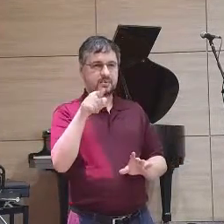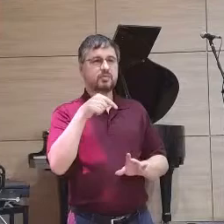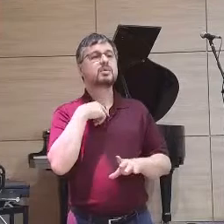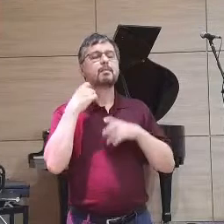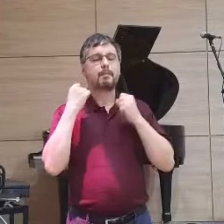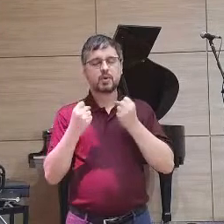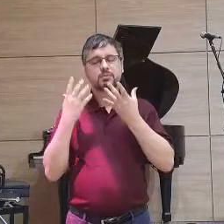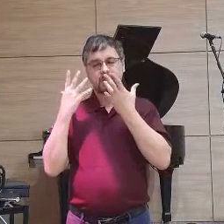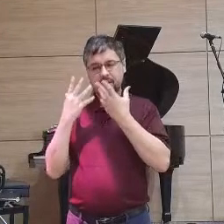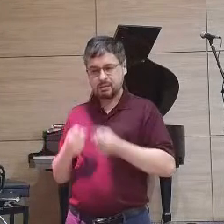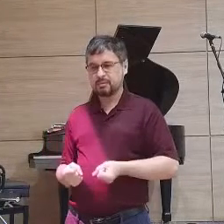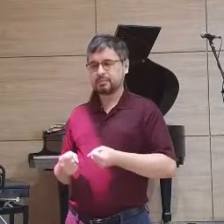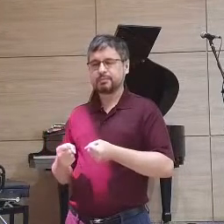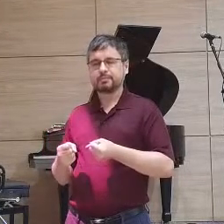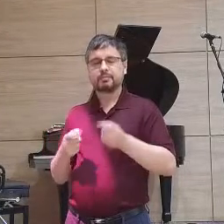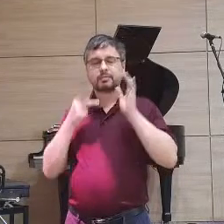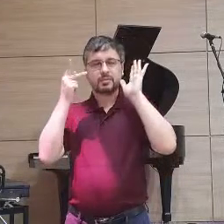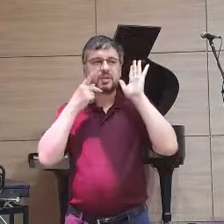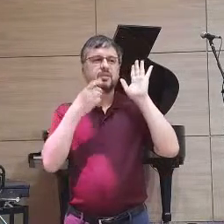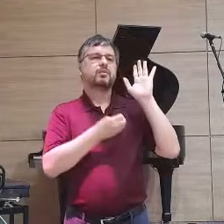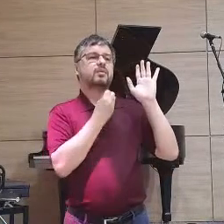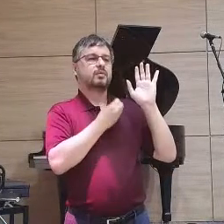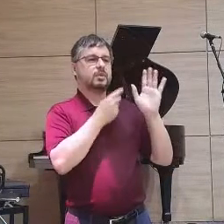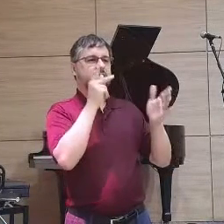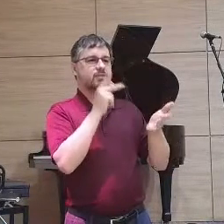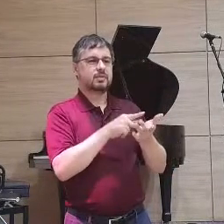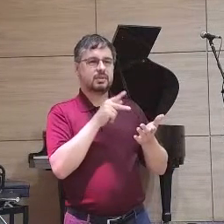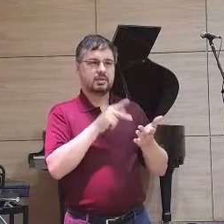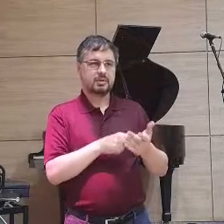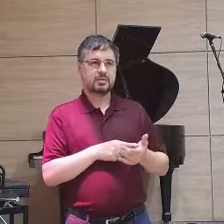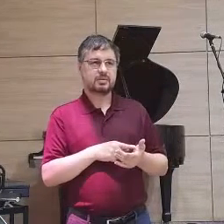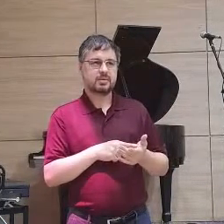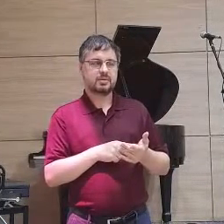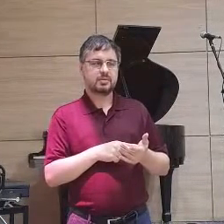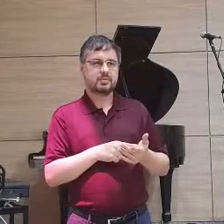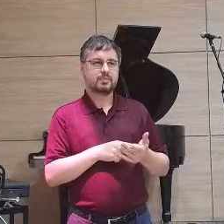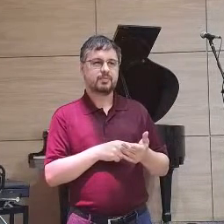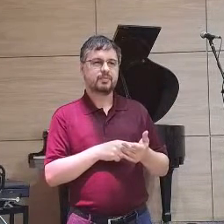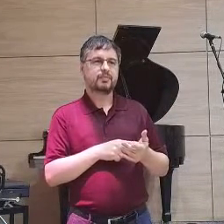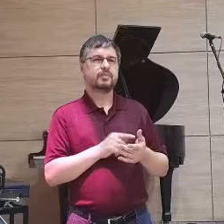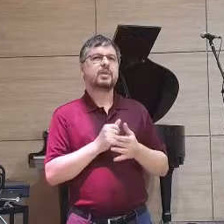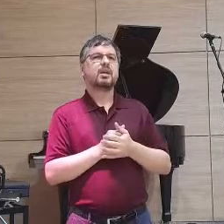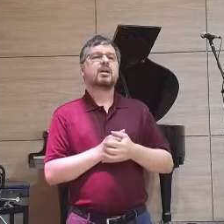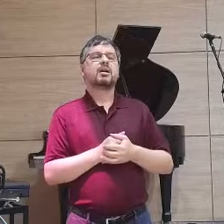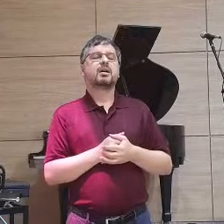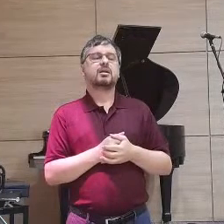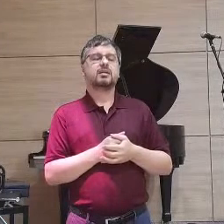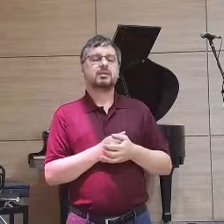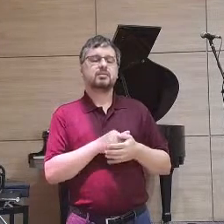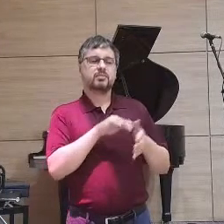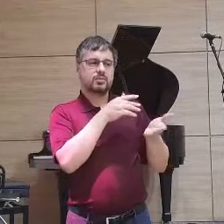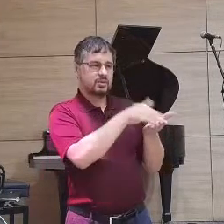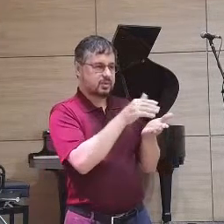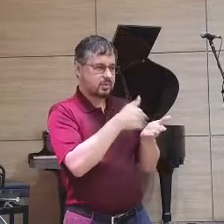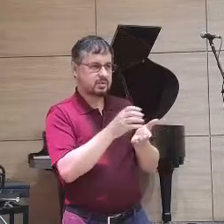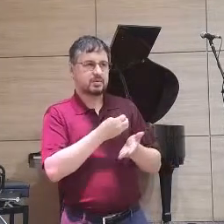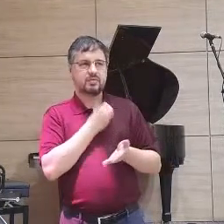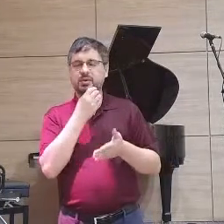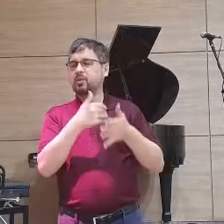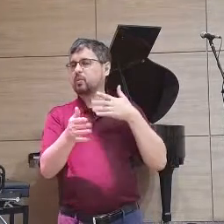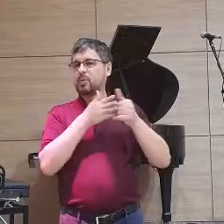pode pegar isso aí e viver de verdade defenestrando da sua vida qualquer outra